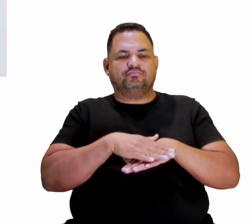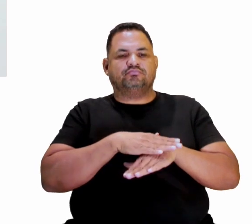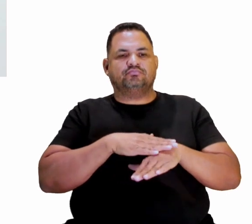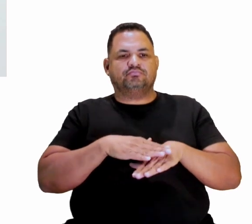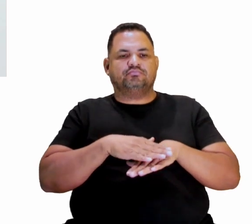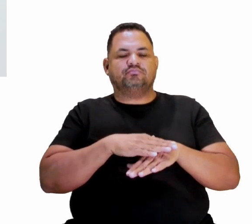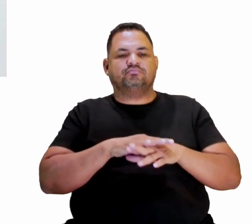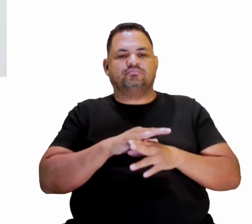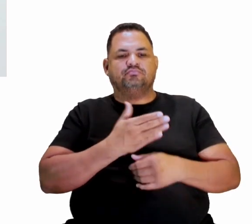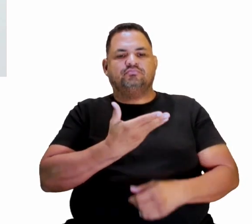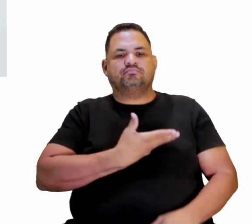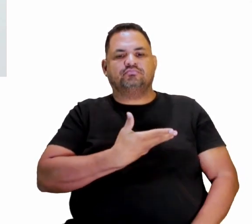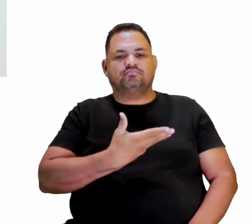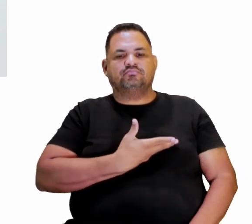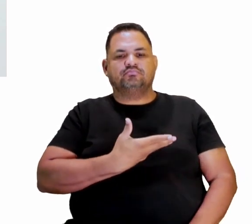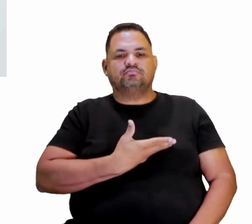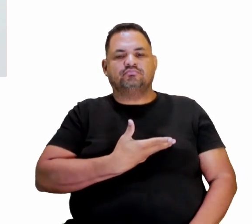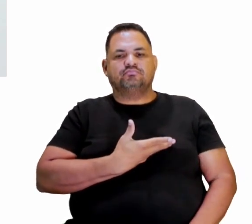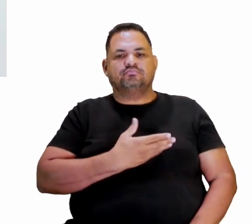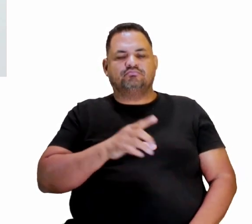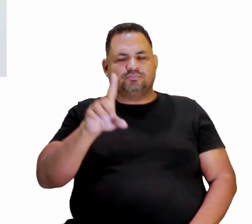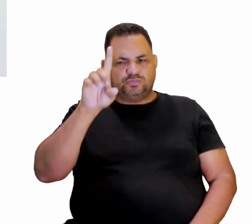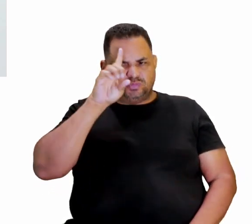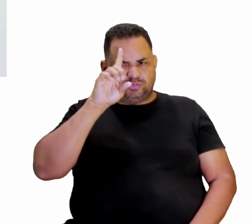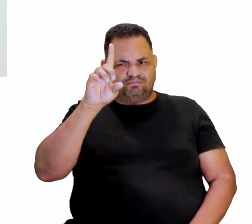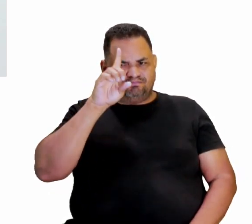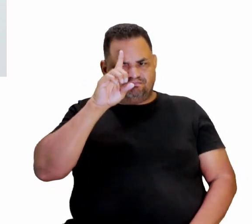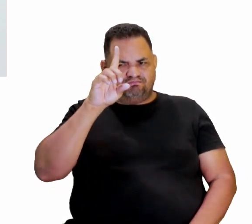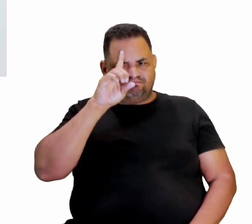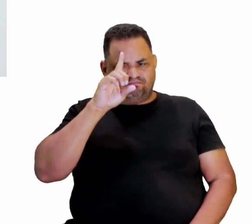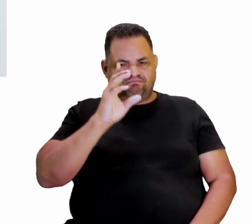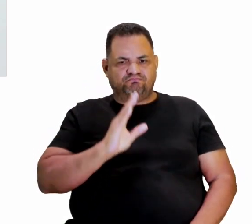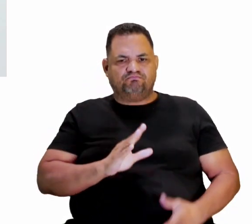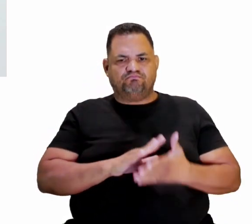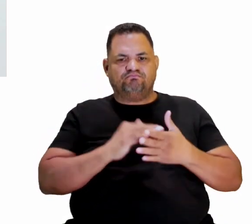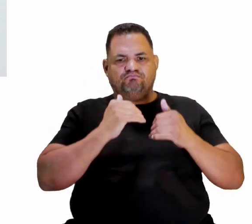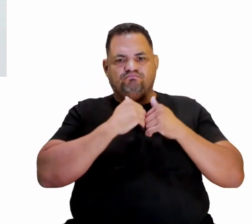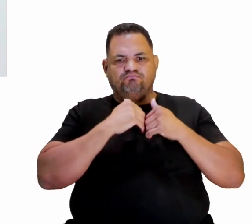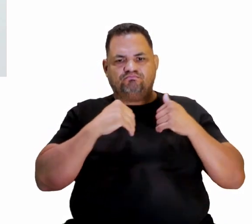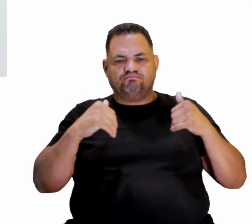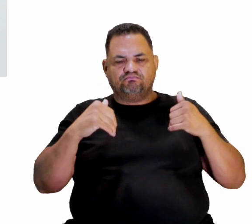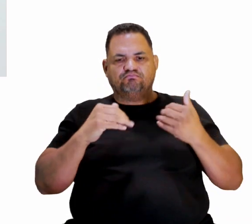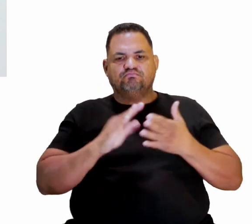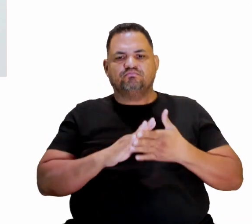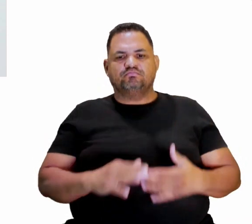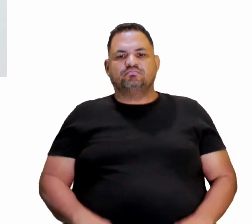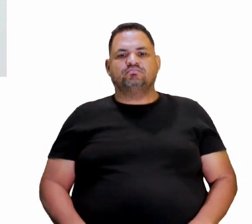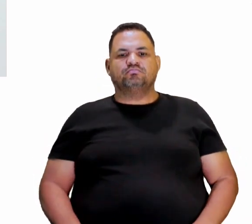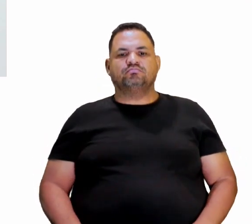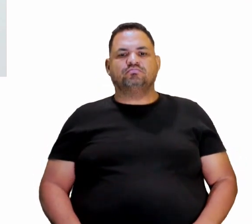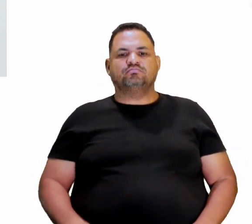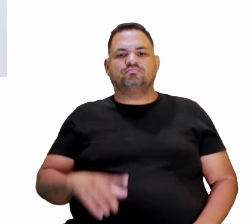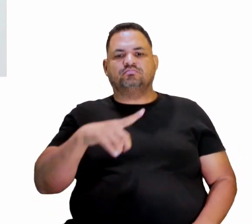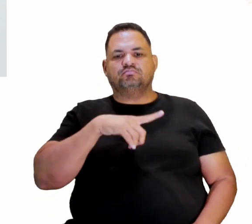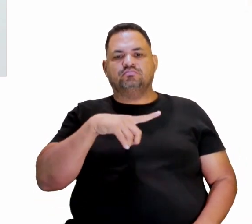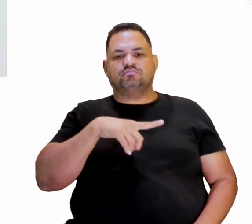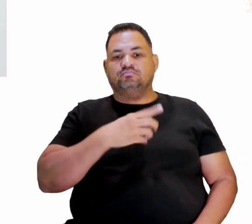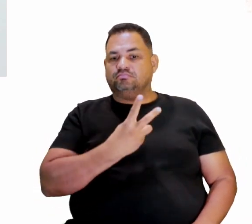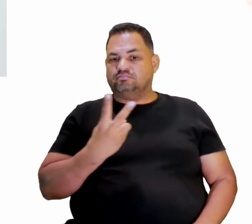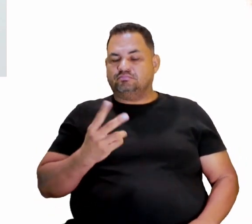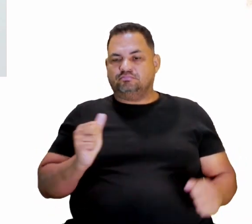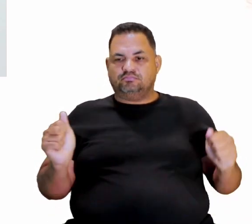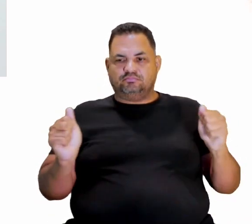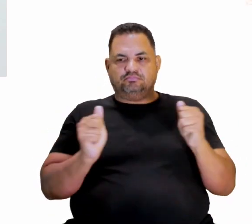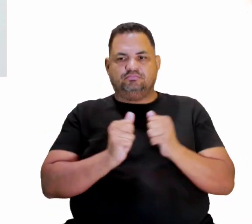ou amigas. Every day. Todo dia, every day separado. Muito bem, a palavra separada. Existe every day junto, só